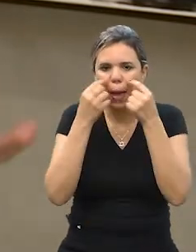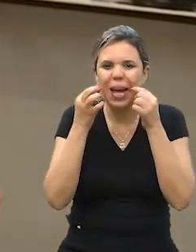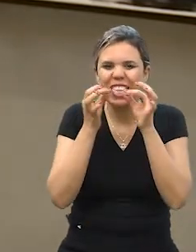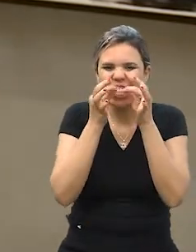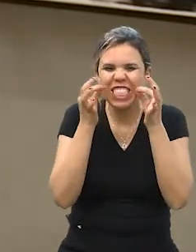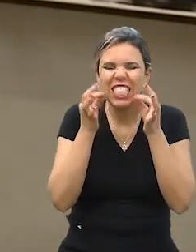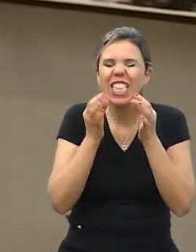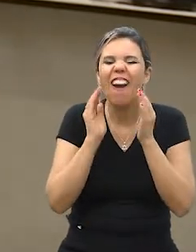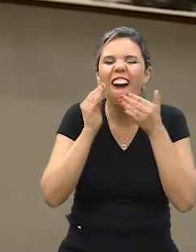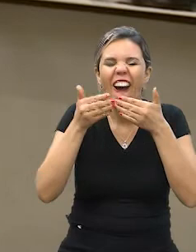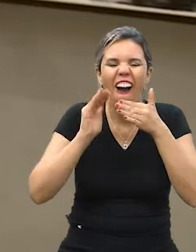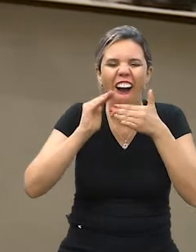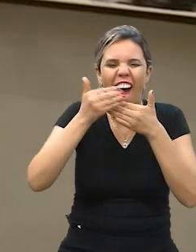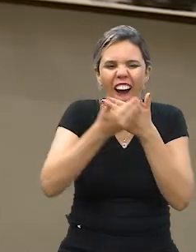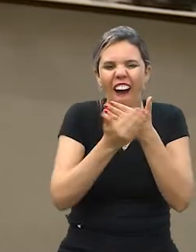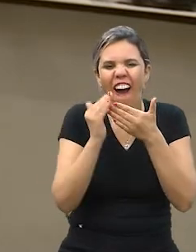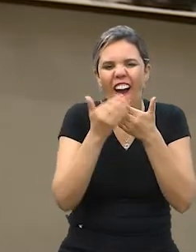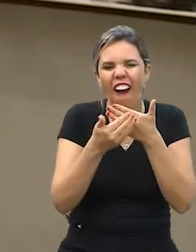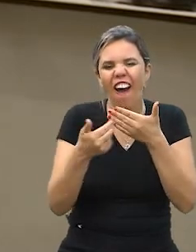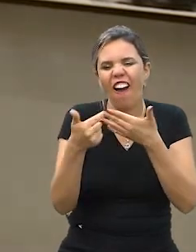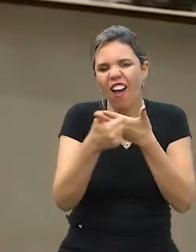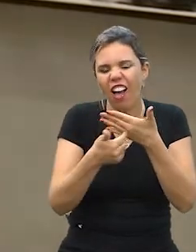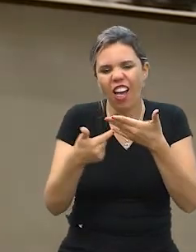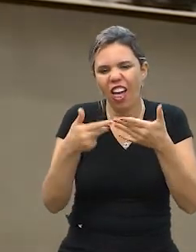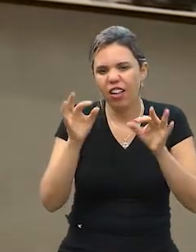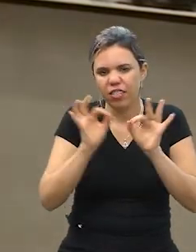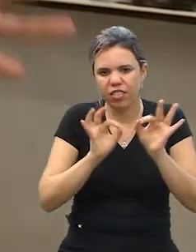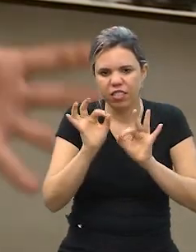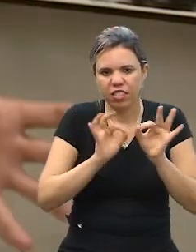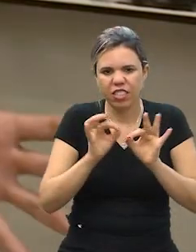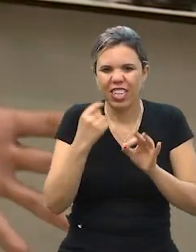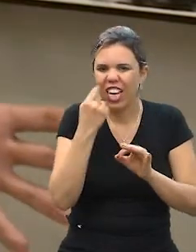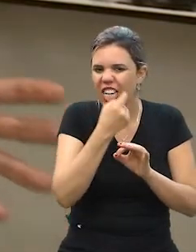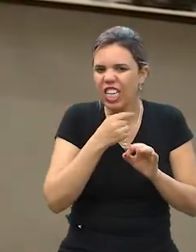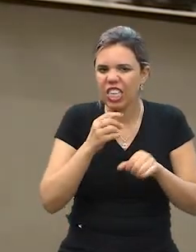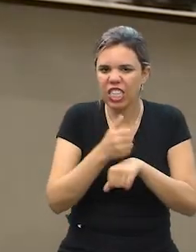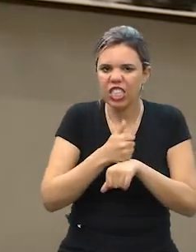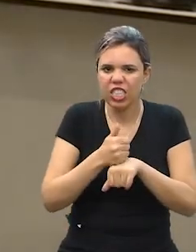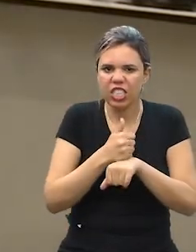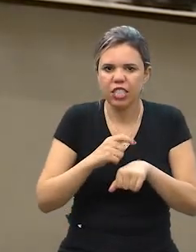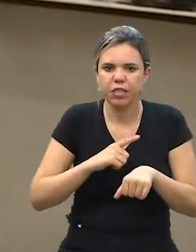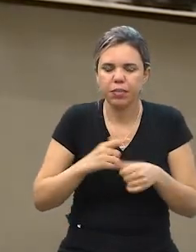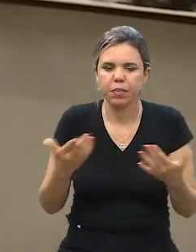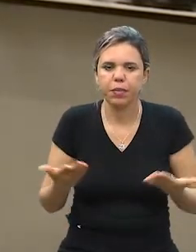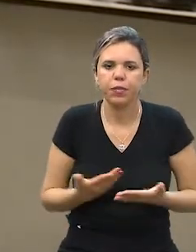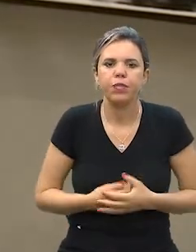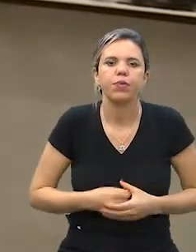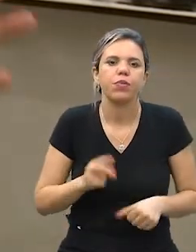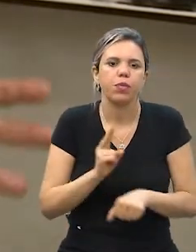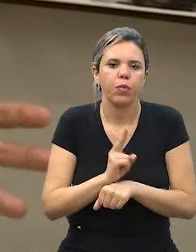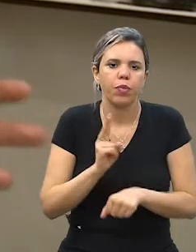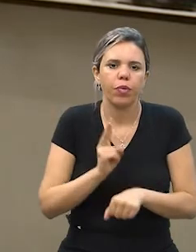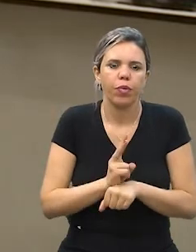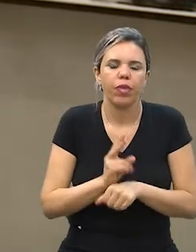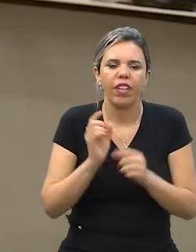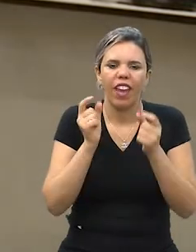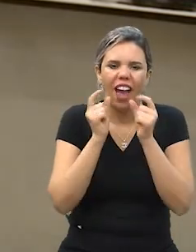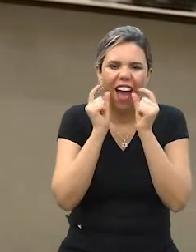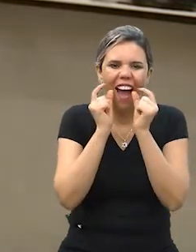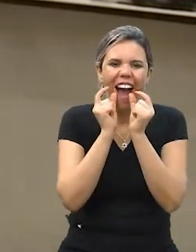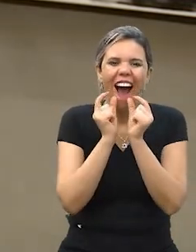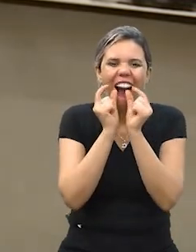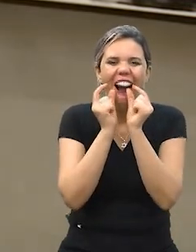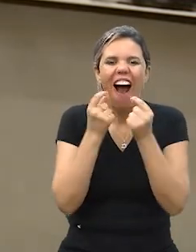estética, lente de contato, resina, dentística, é a especialidade que cuida disso, as próteses